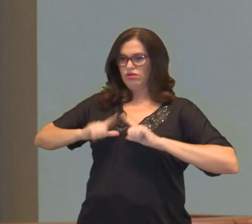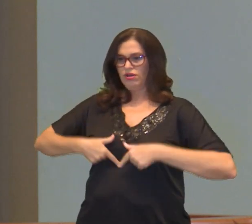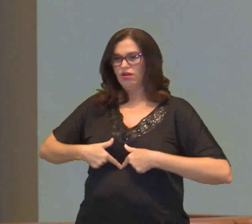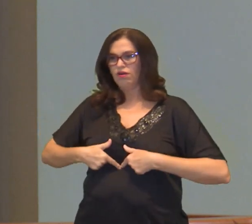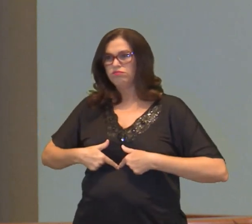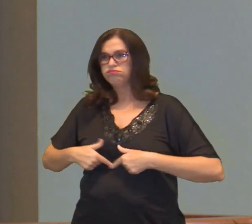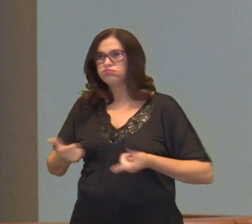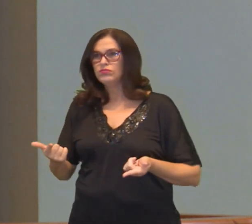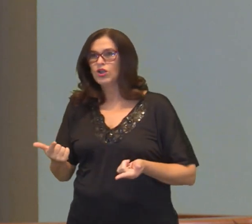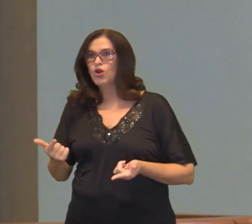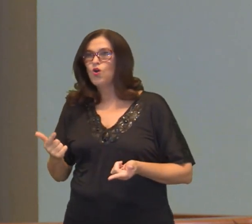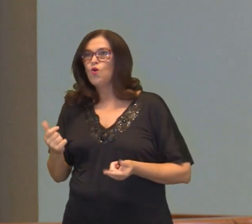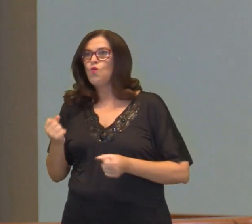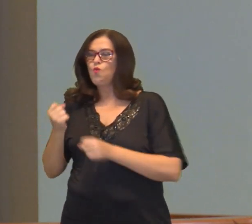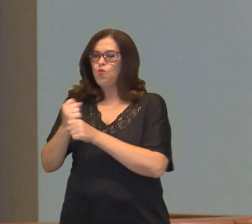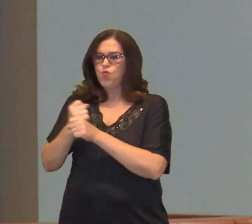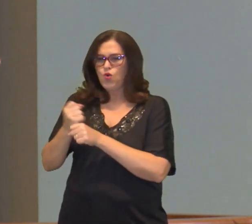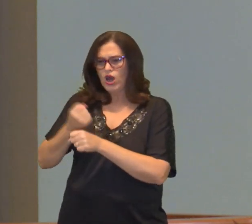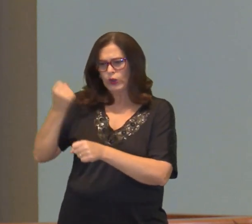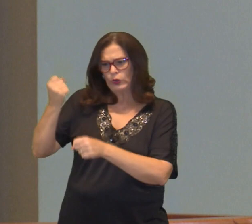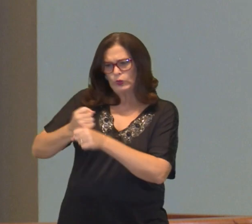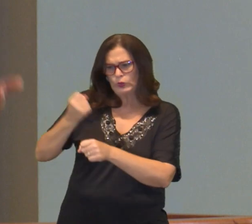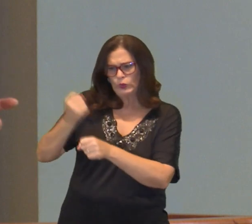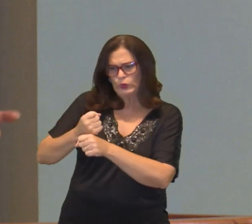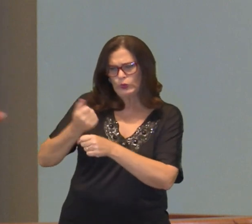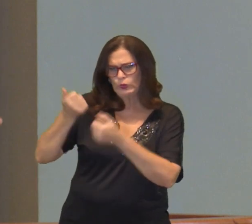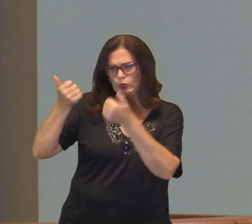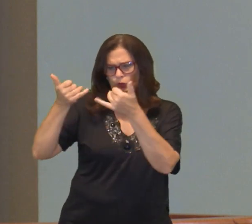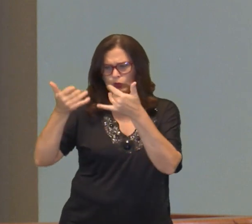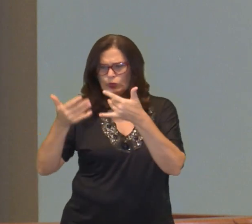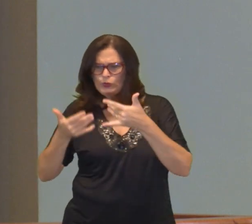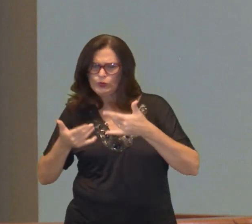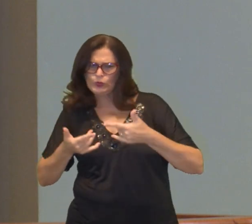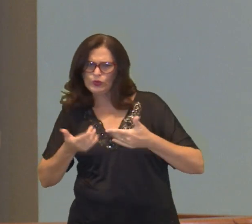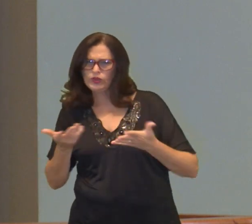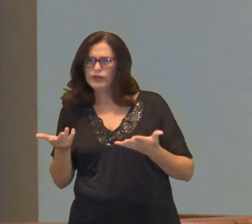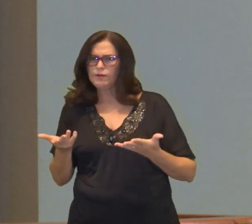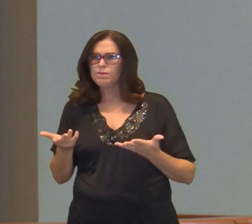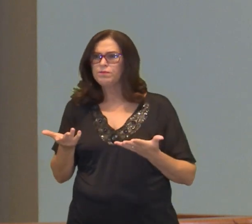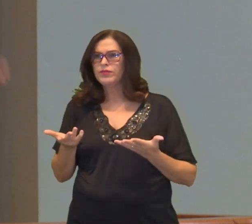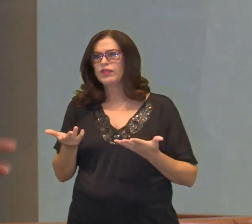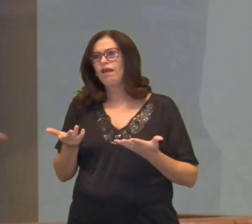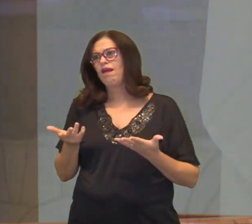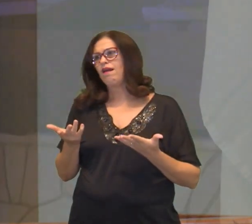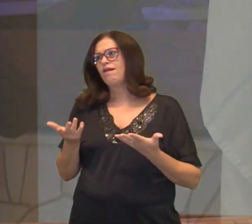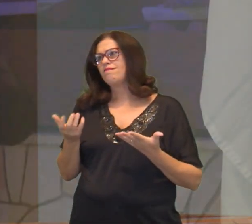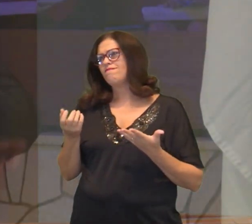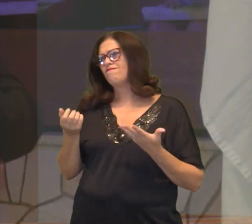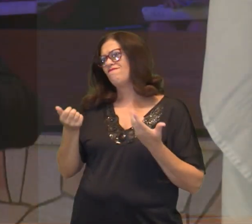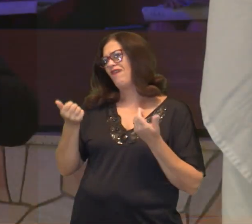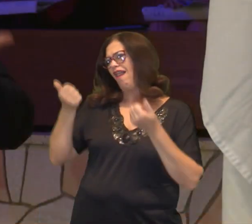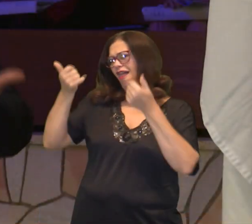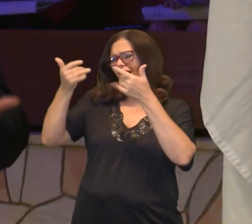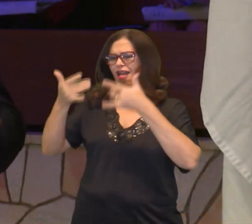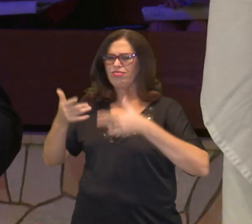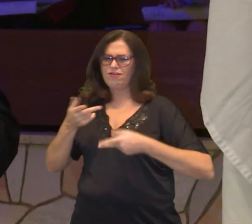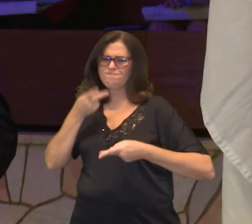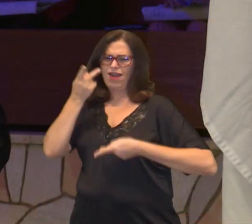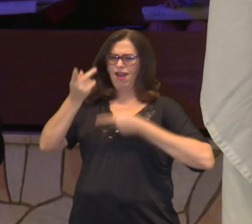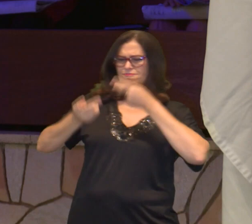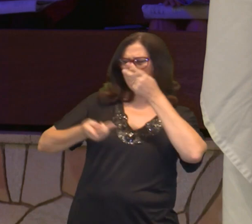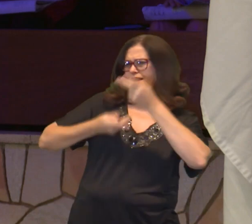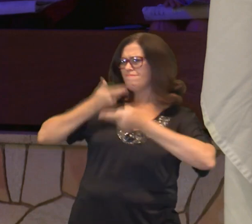vem nos últimos anos construindo uma narrativa. Esse é um termo que a gente hoje entende muito